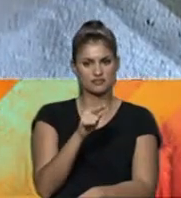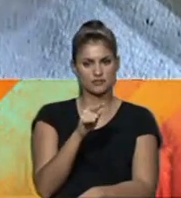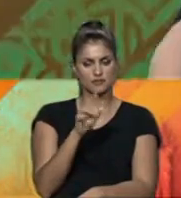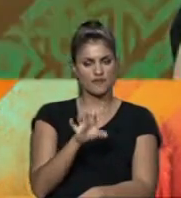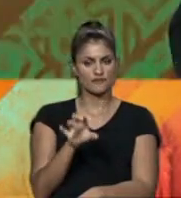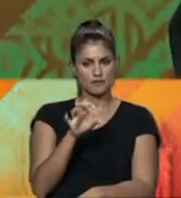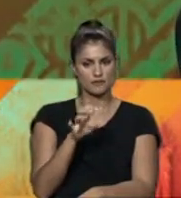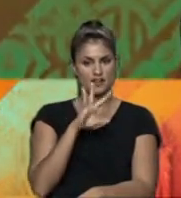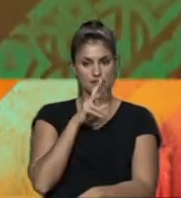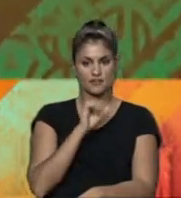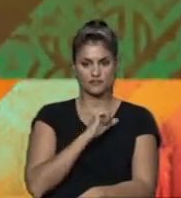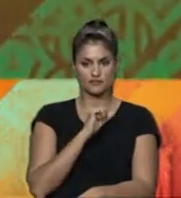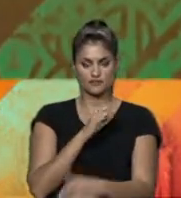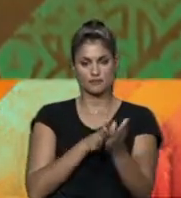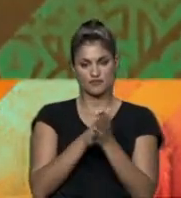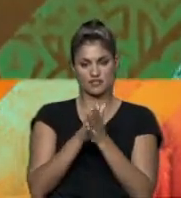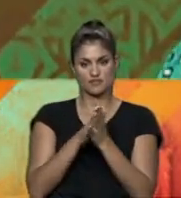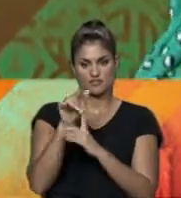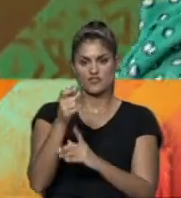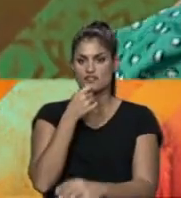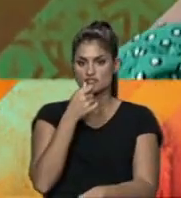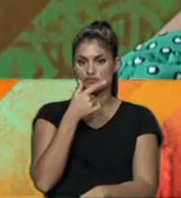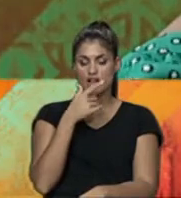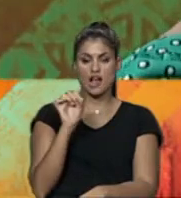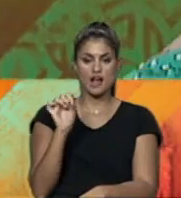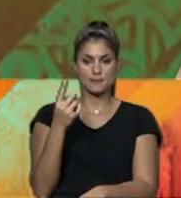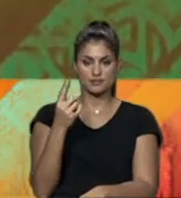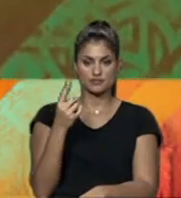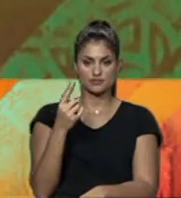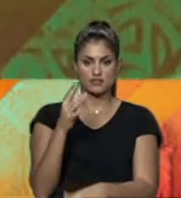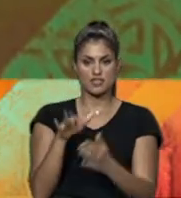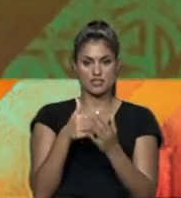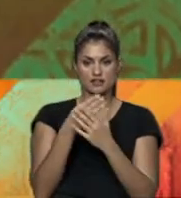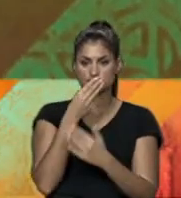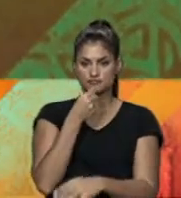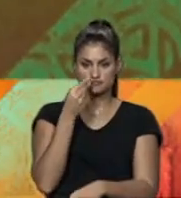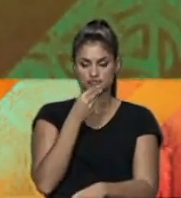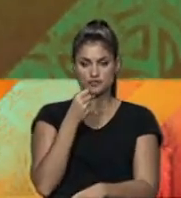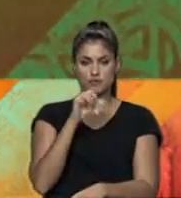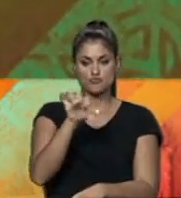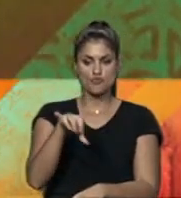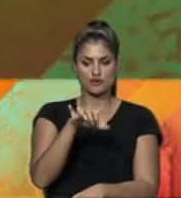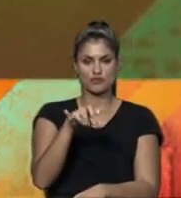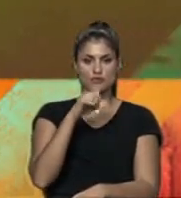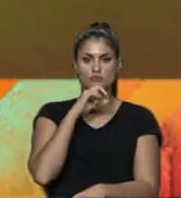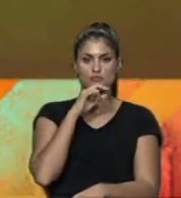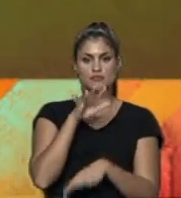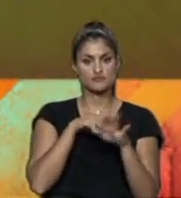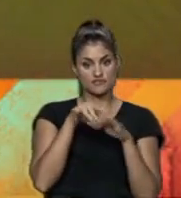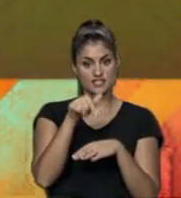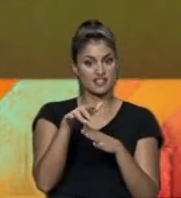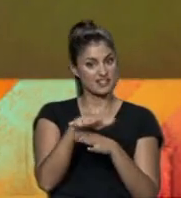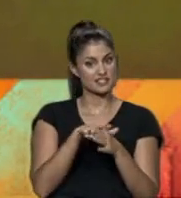usava para nas feijoadas assim mais rápidas, para dar um bocadinho de consistência ao molho, que nós poderíamos fazer neste